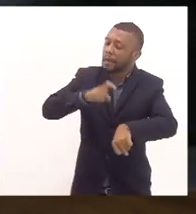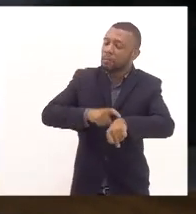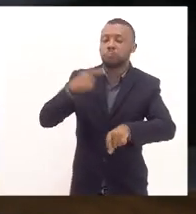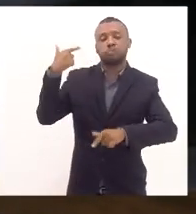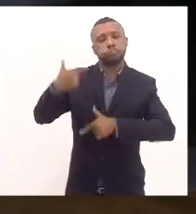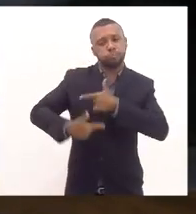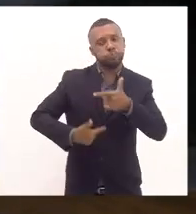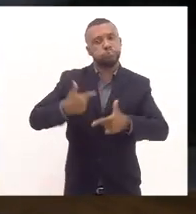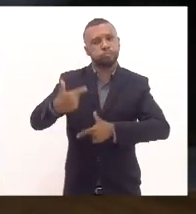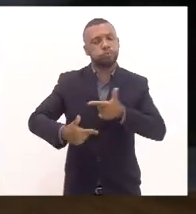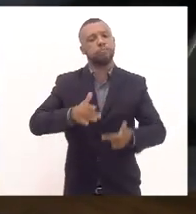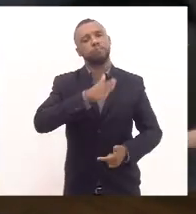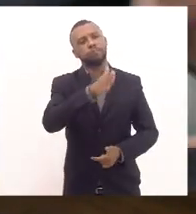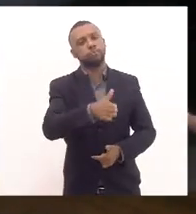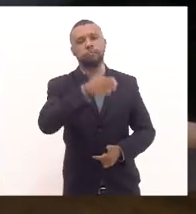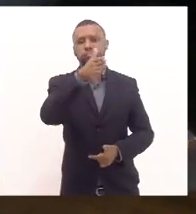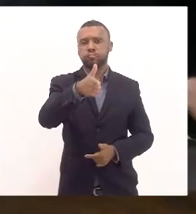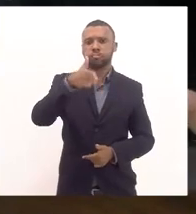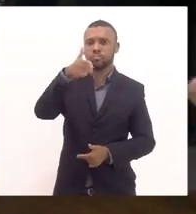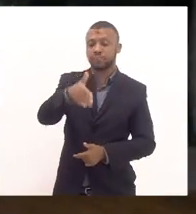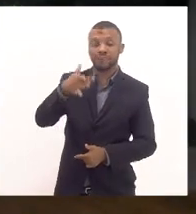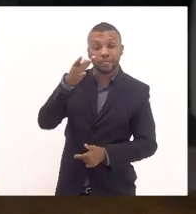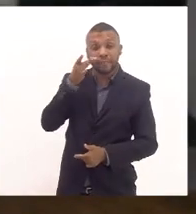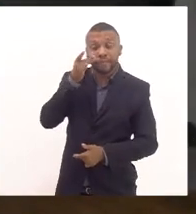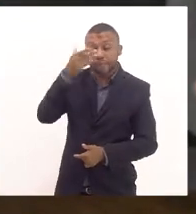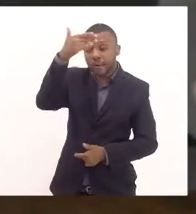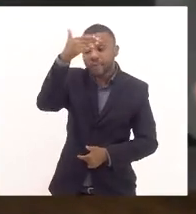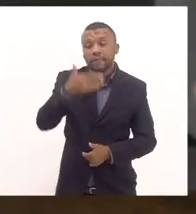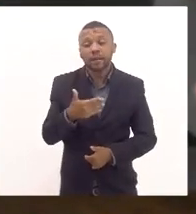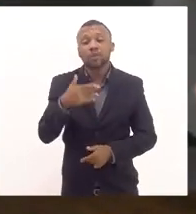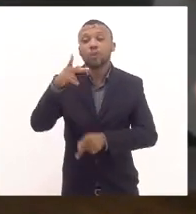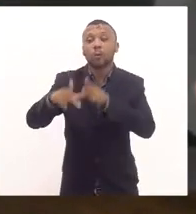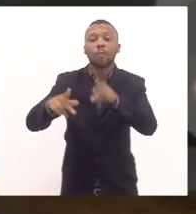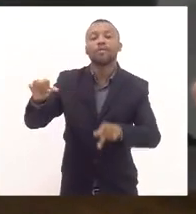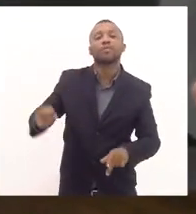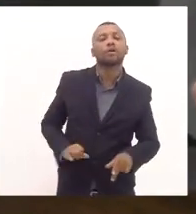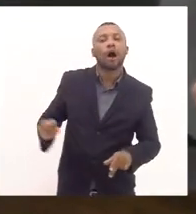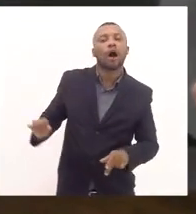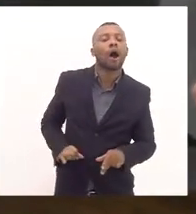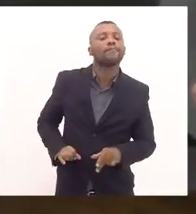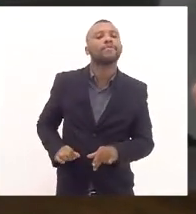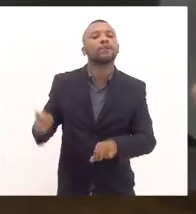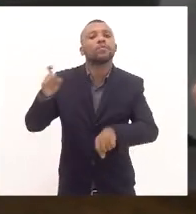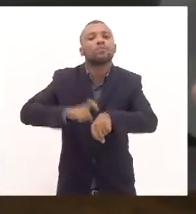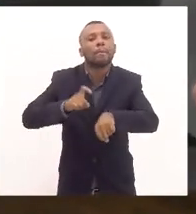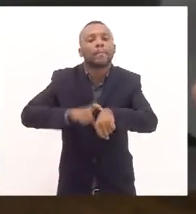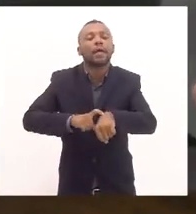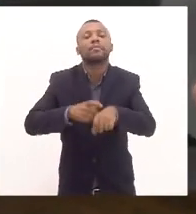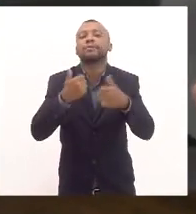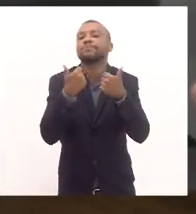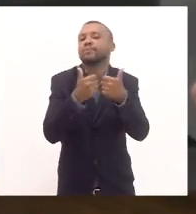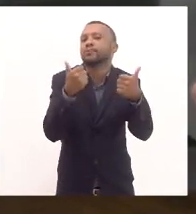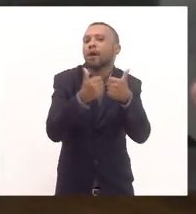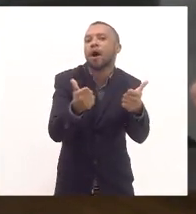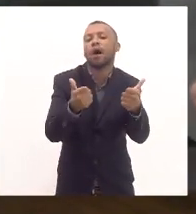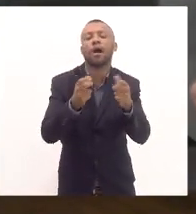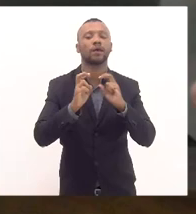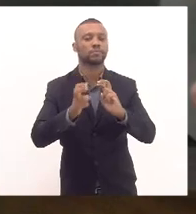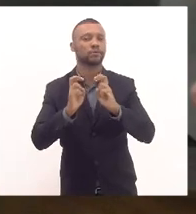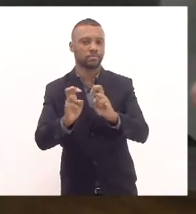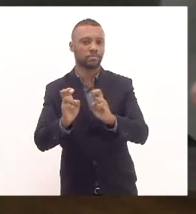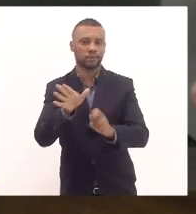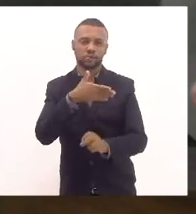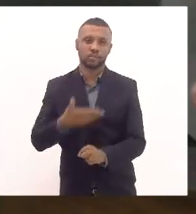sapato também vendo o que é que o povo sofre no uso desses transporte do nosso Estado como a gente tá voltando